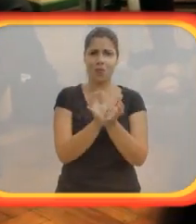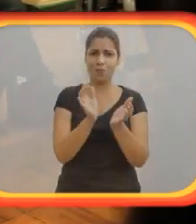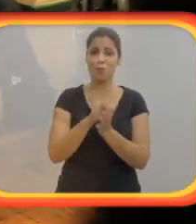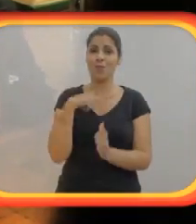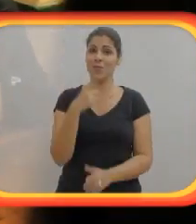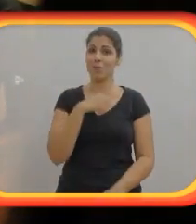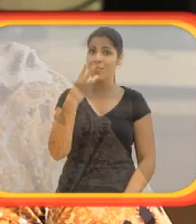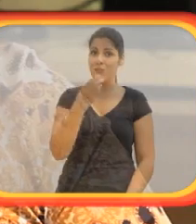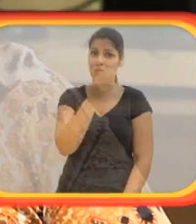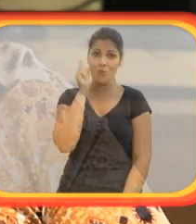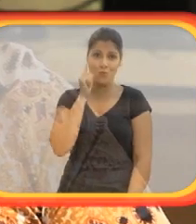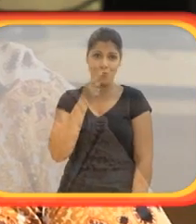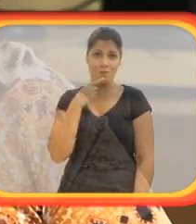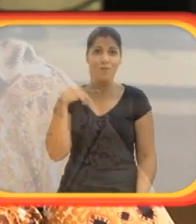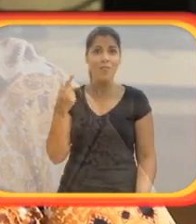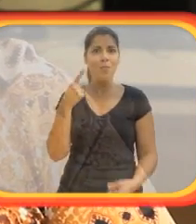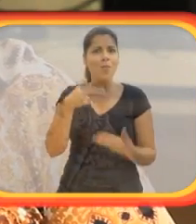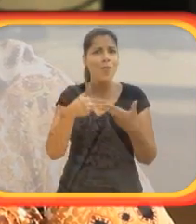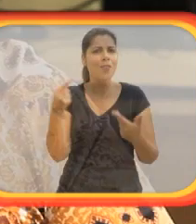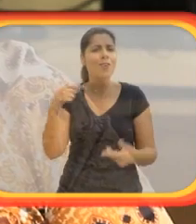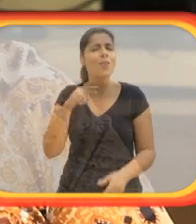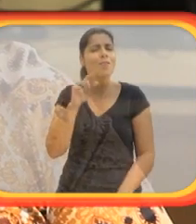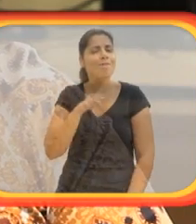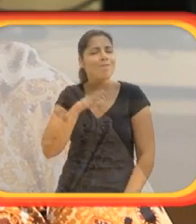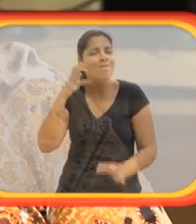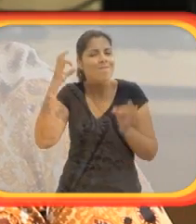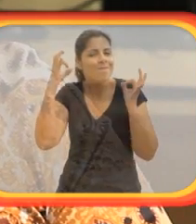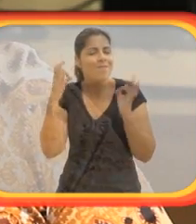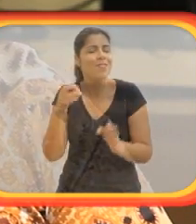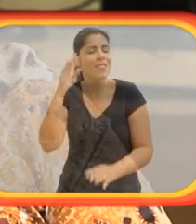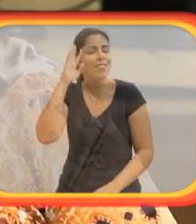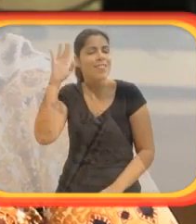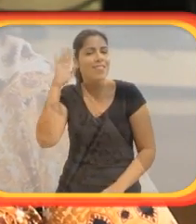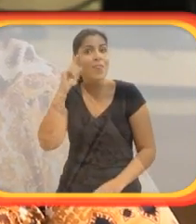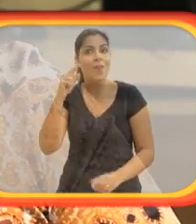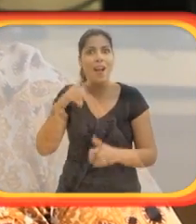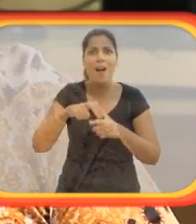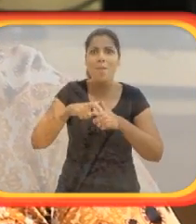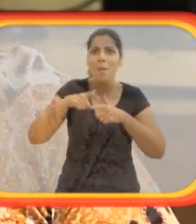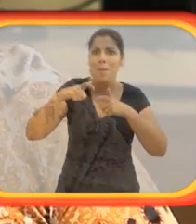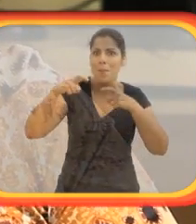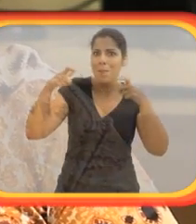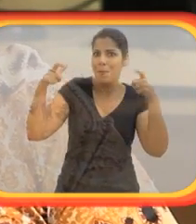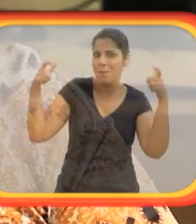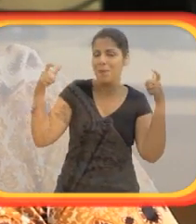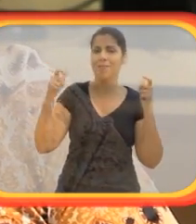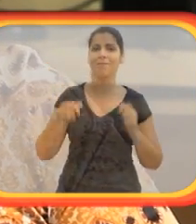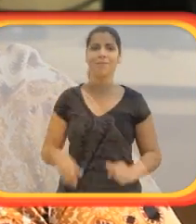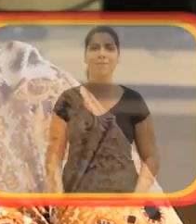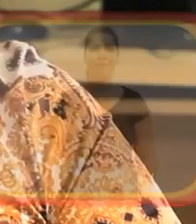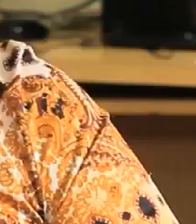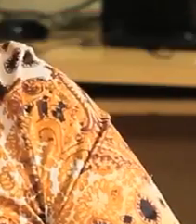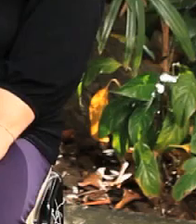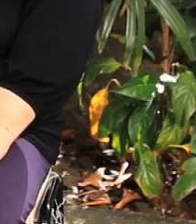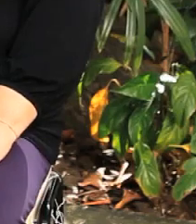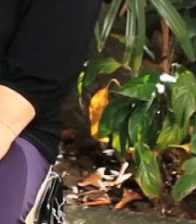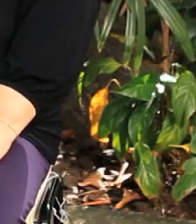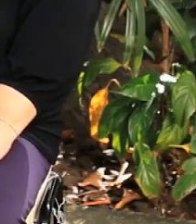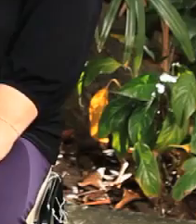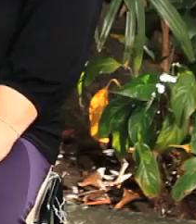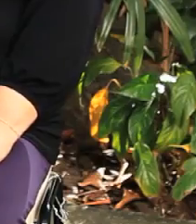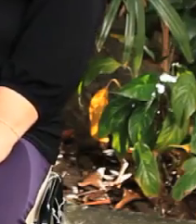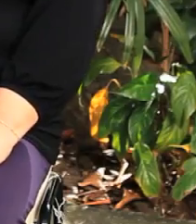turma, nós temos 3 alunos surdos. Então, isso é uma coisa que veio para ficar, com certeza, e a ideia é aumentar.